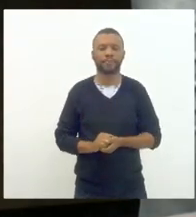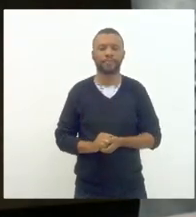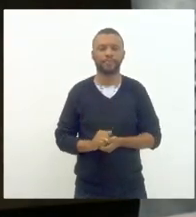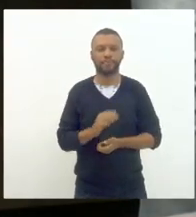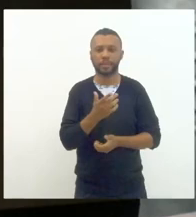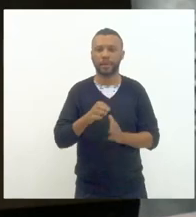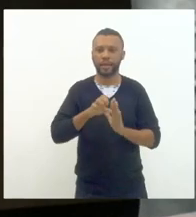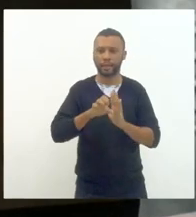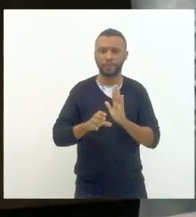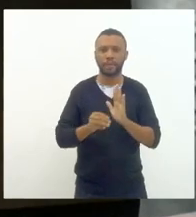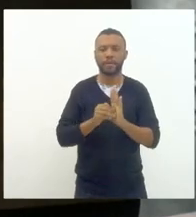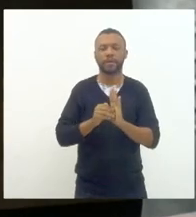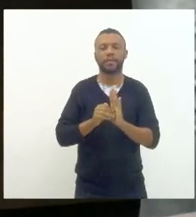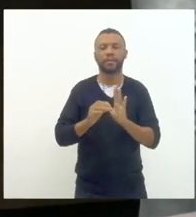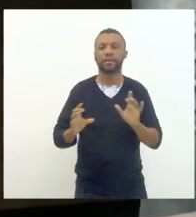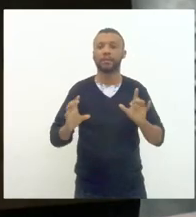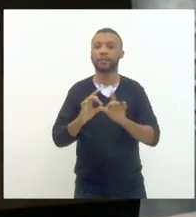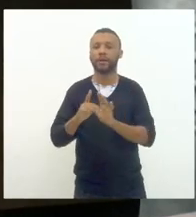à emenda, ao projeto